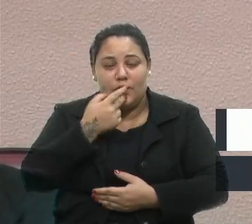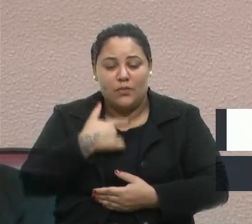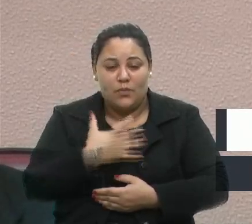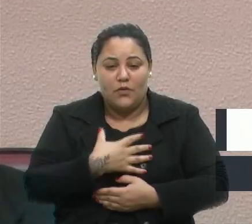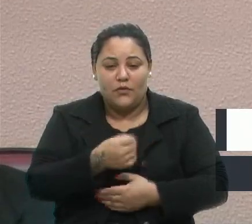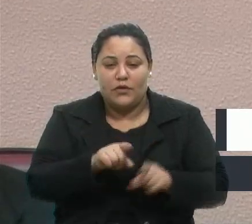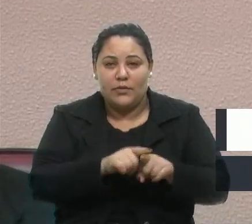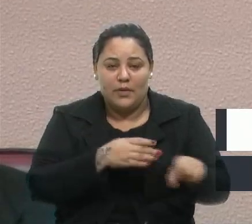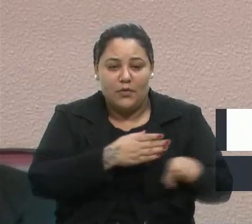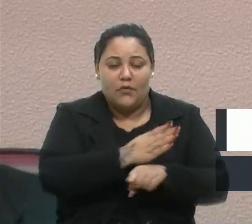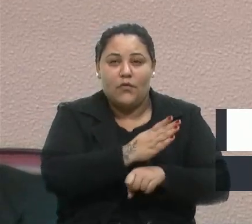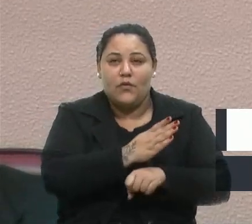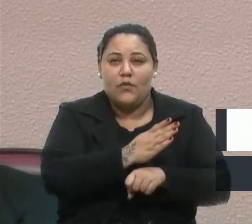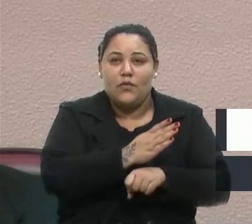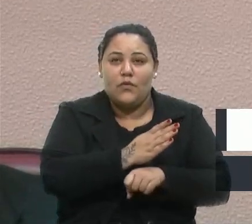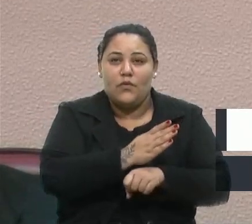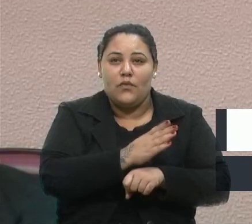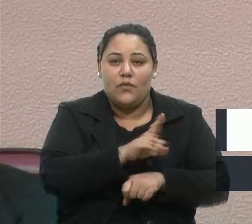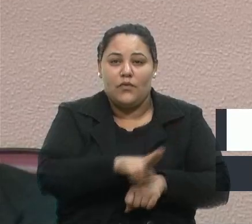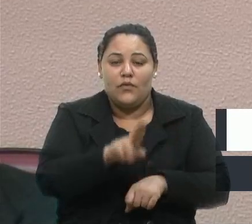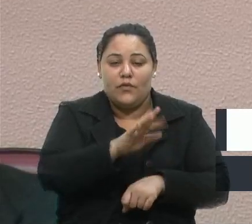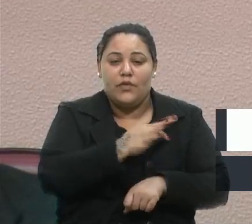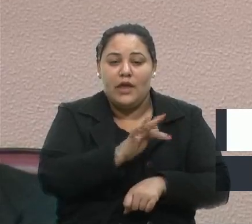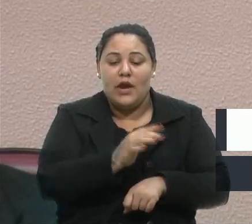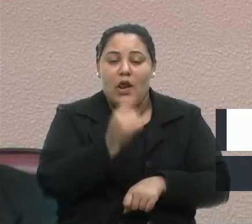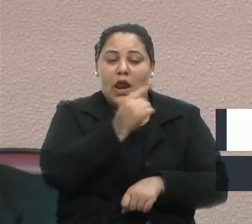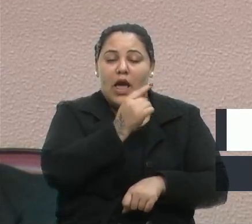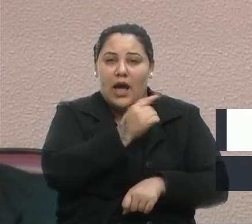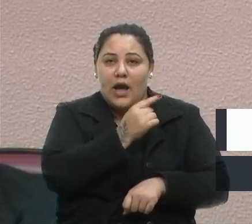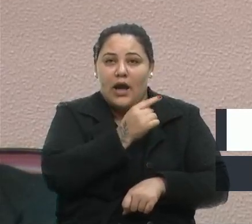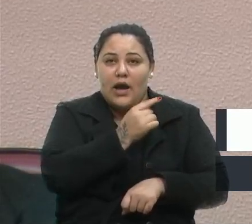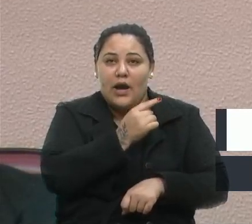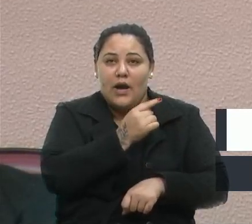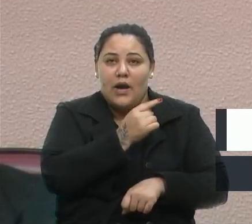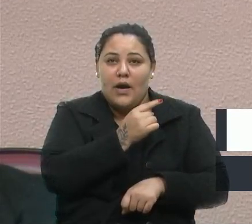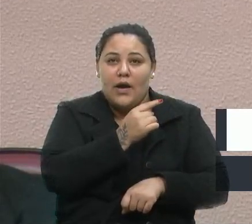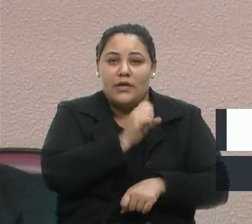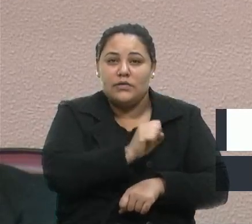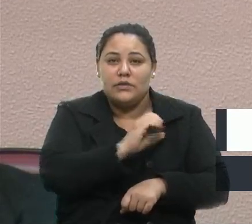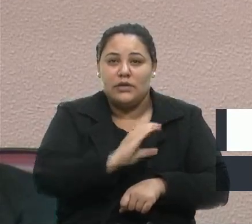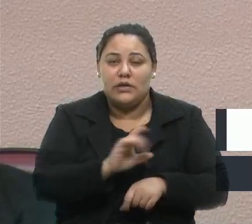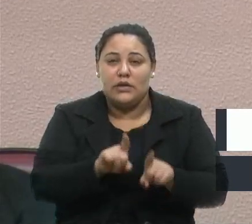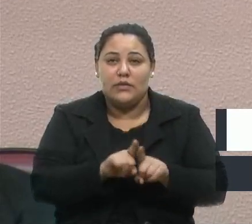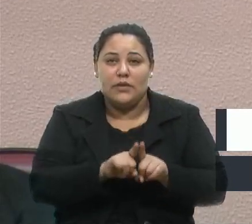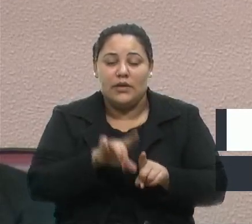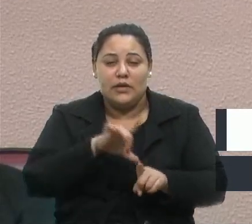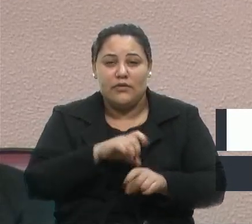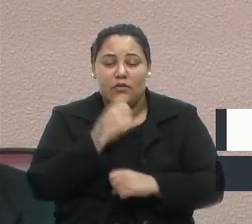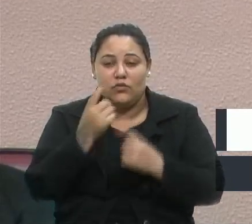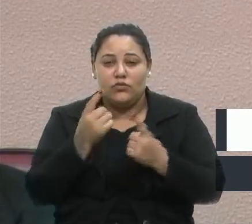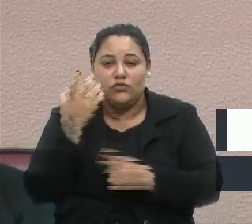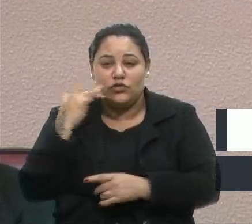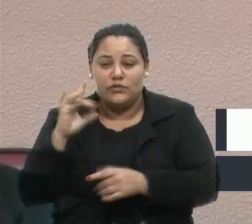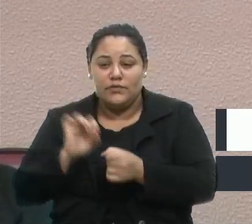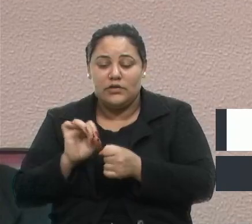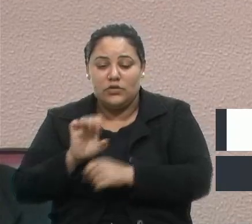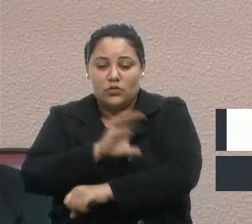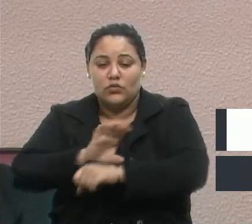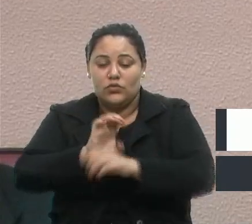passou na Universidade Federal lá em Blumenau, teve uns dias lá fazendo curso de